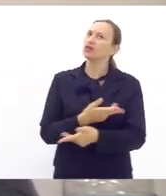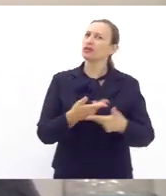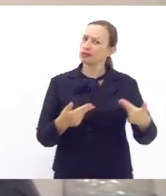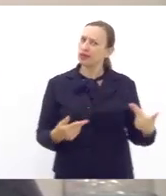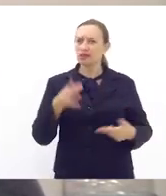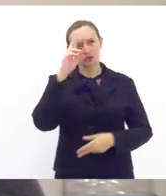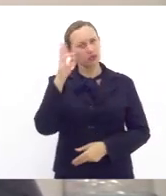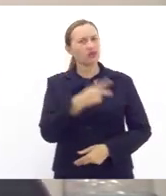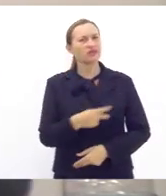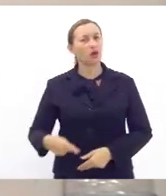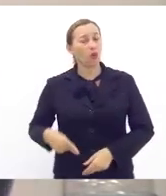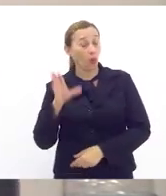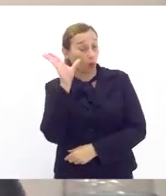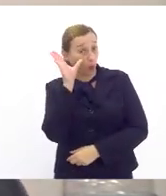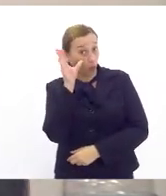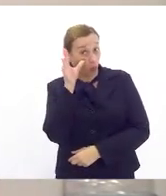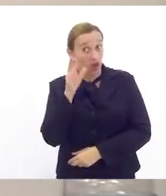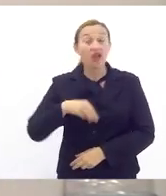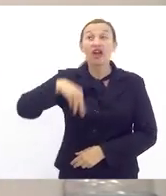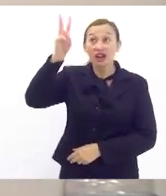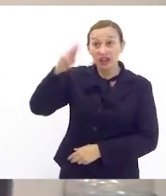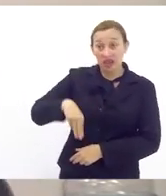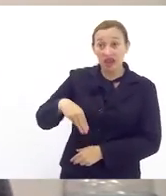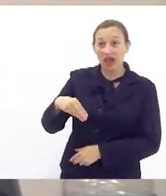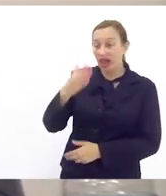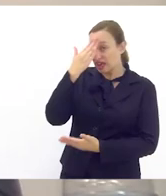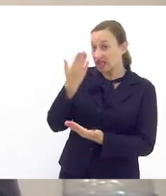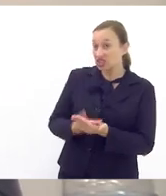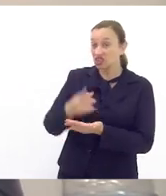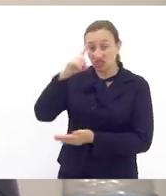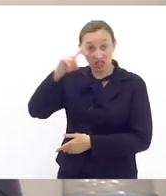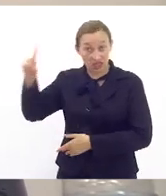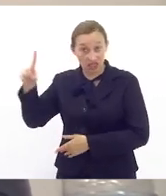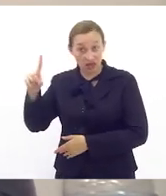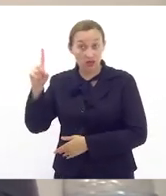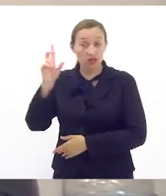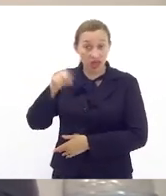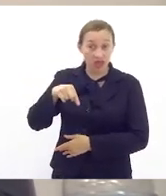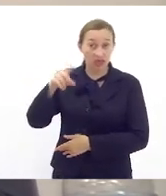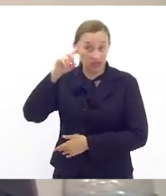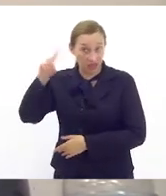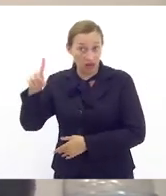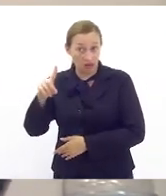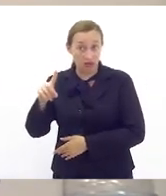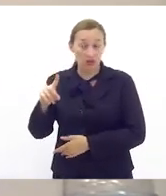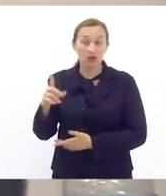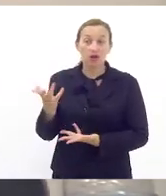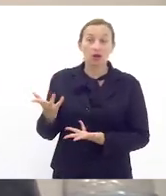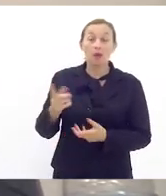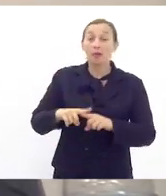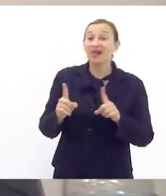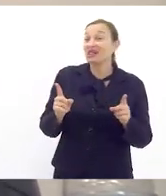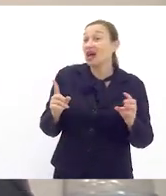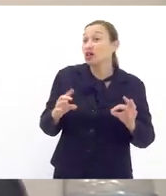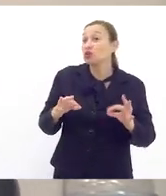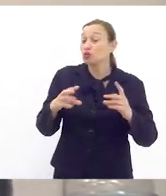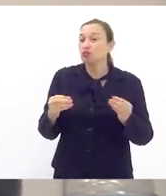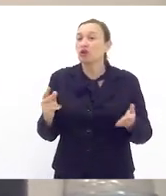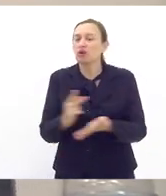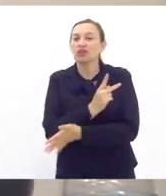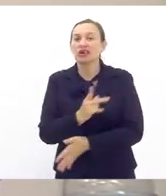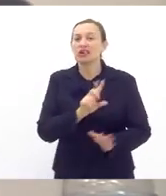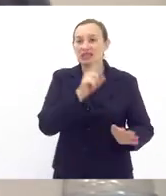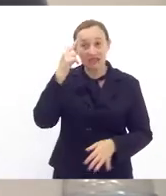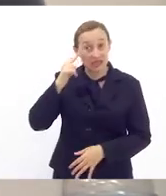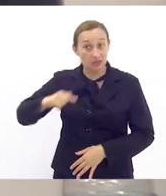presidente que são curiosas para quem acredita em Deus como eu é Deus e para quem não acredita que também é justo é o acaso mas as coisas acontecem na semana